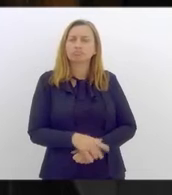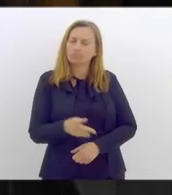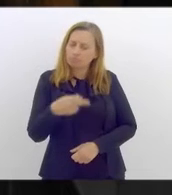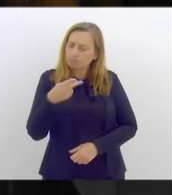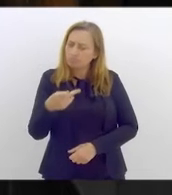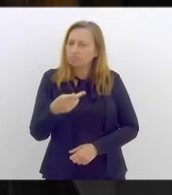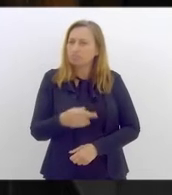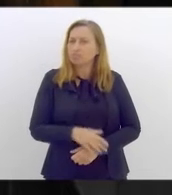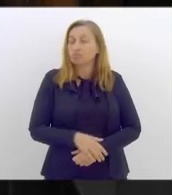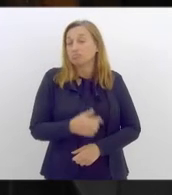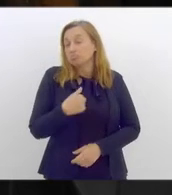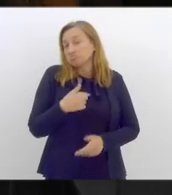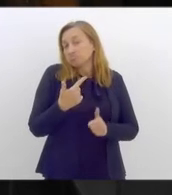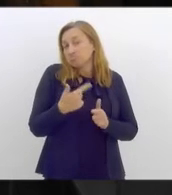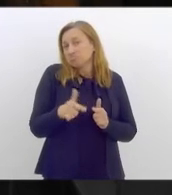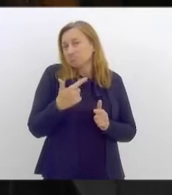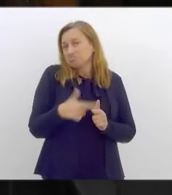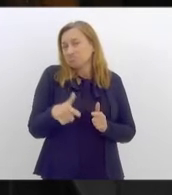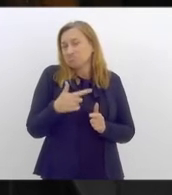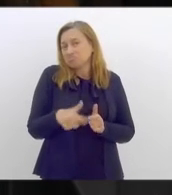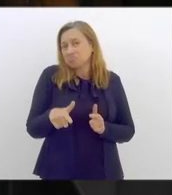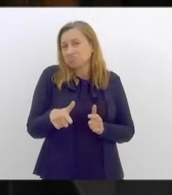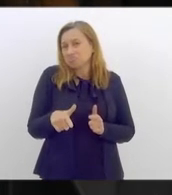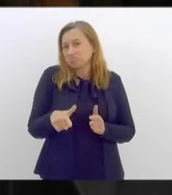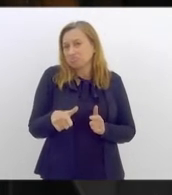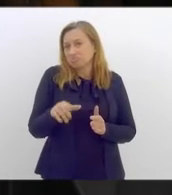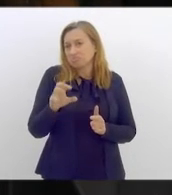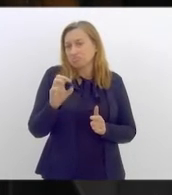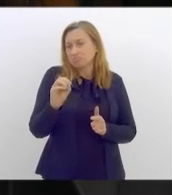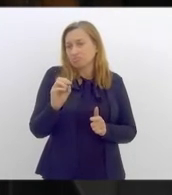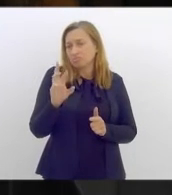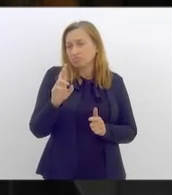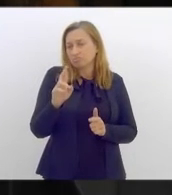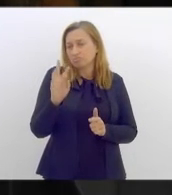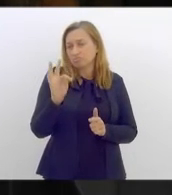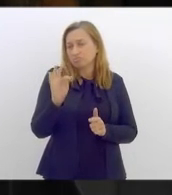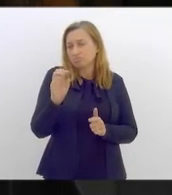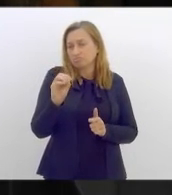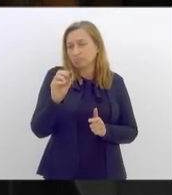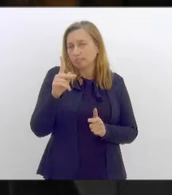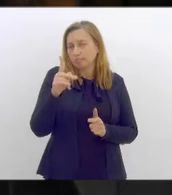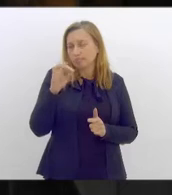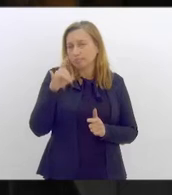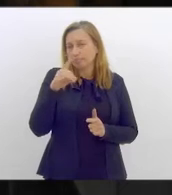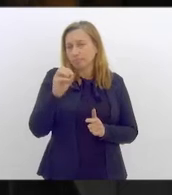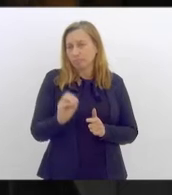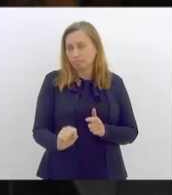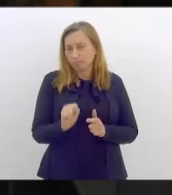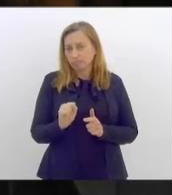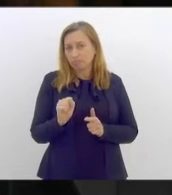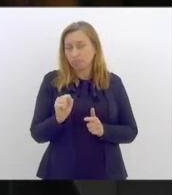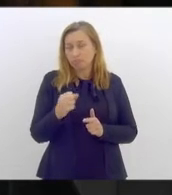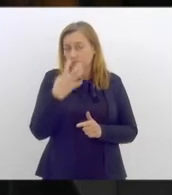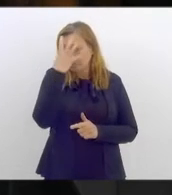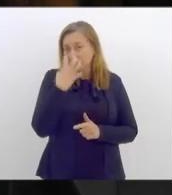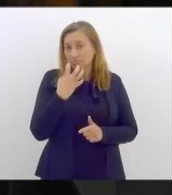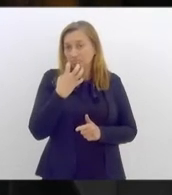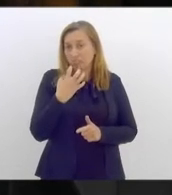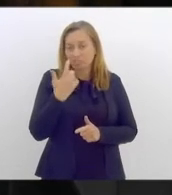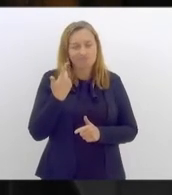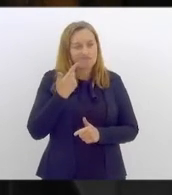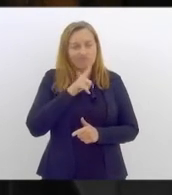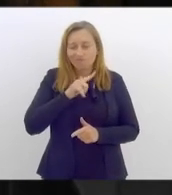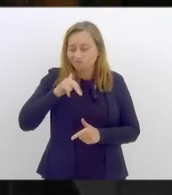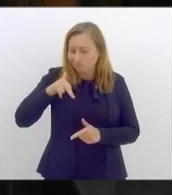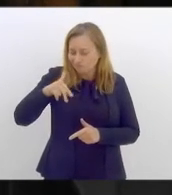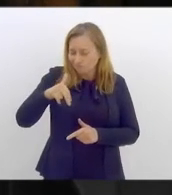eu tô com problemas ortopédicos gravíssimos Mal consigo me